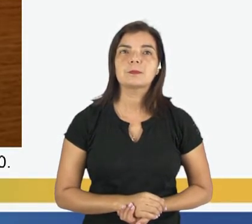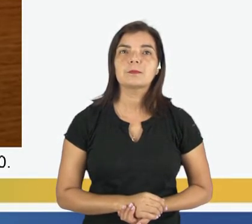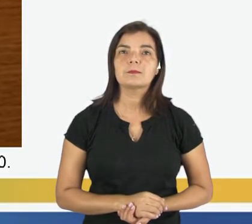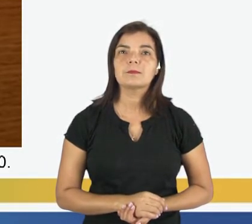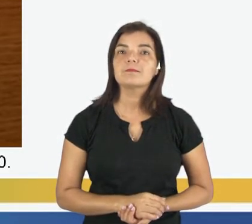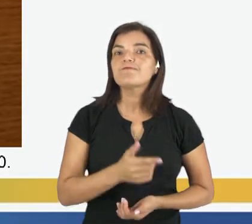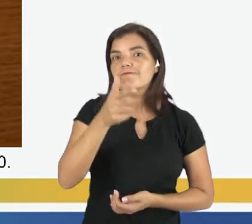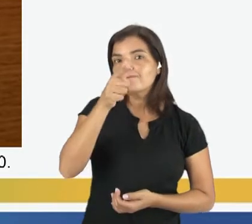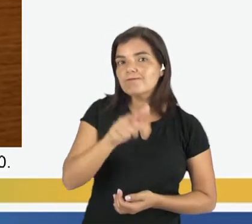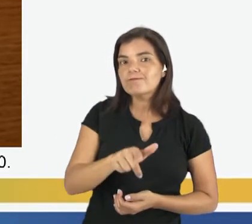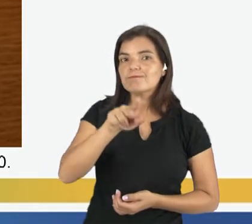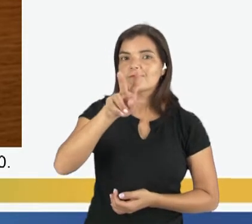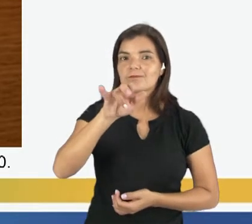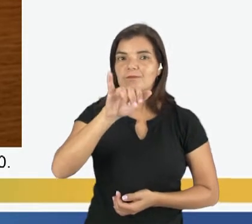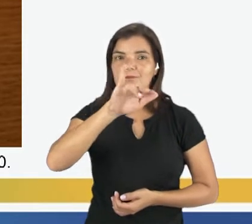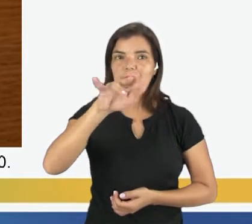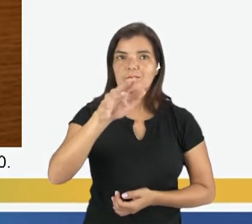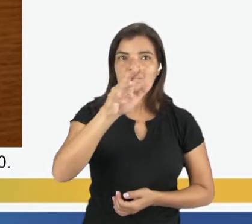E